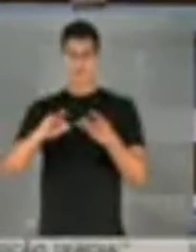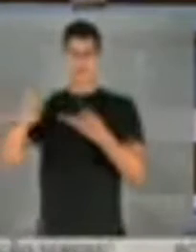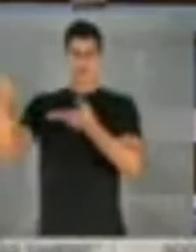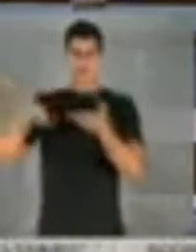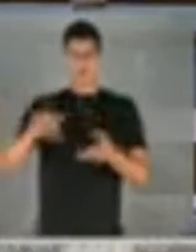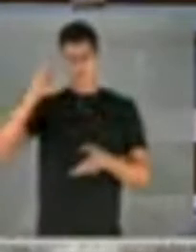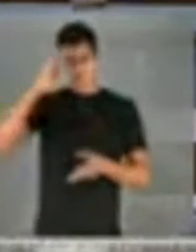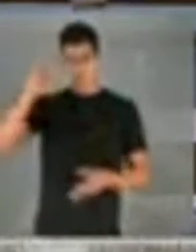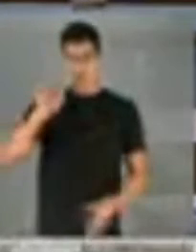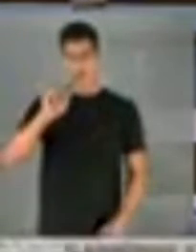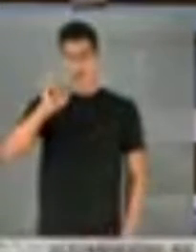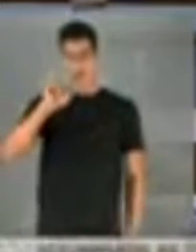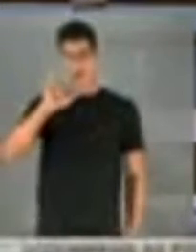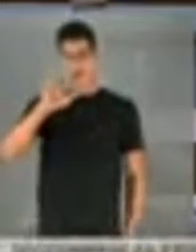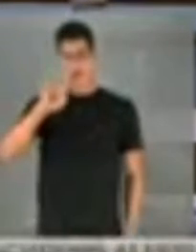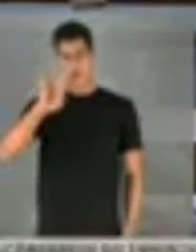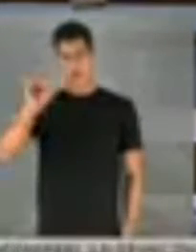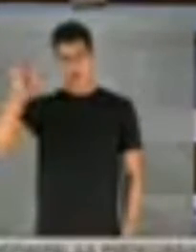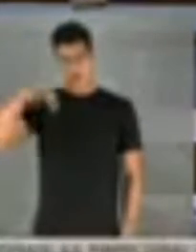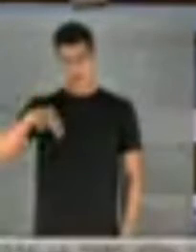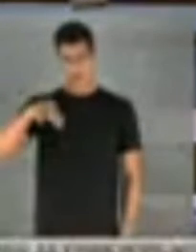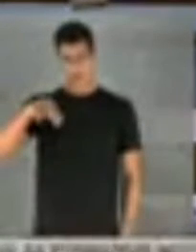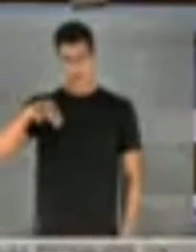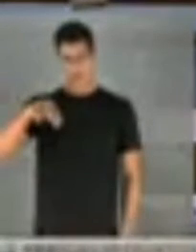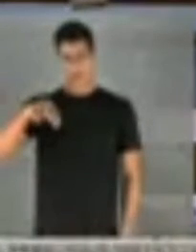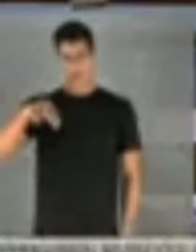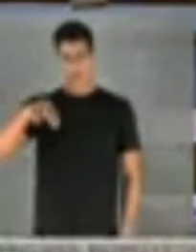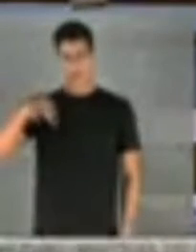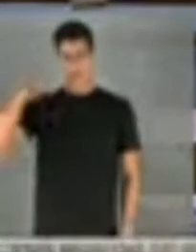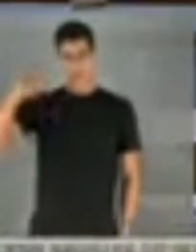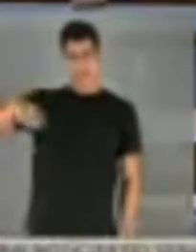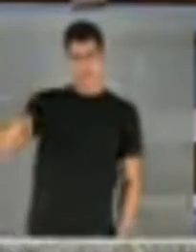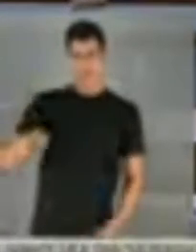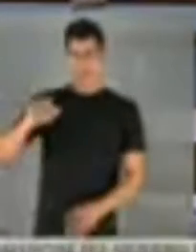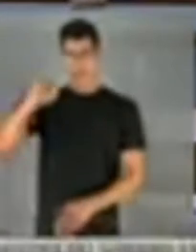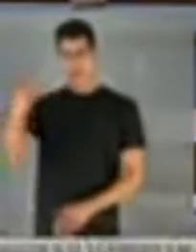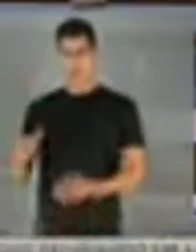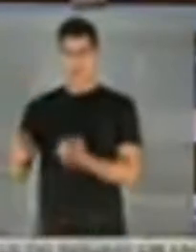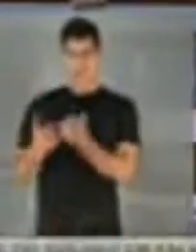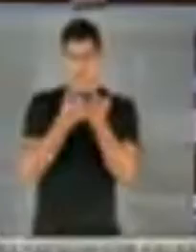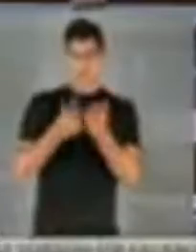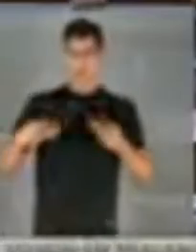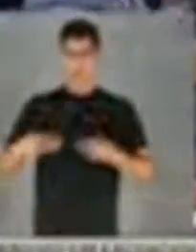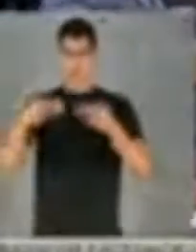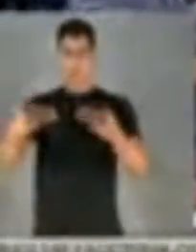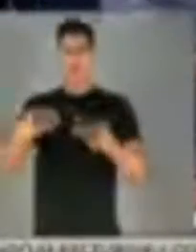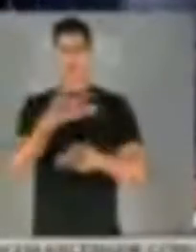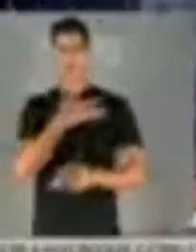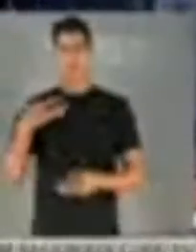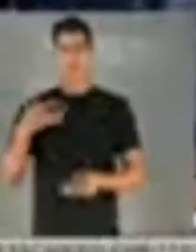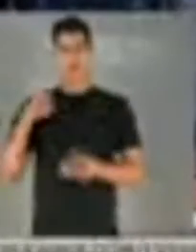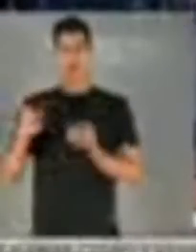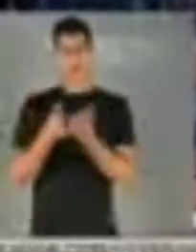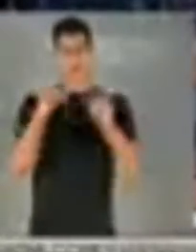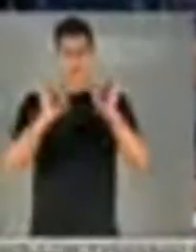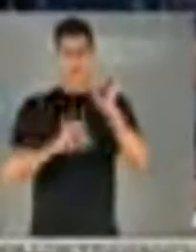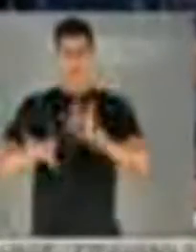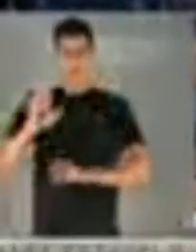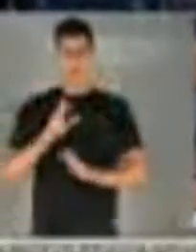senhor Ayrton Antônio Soligo, ex-assessor especial do Ministério da Saúde.